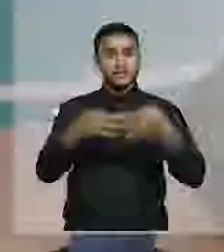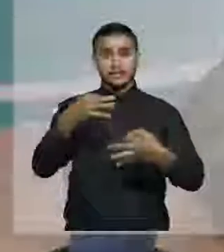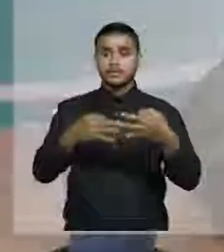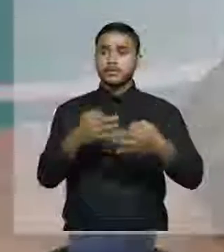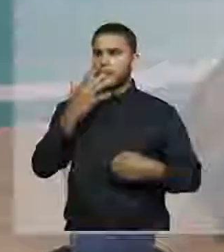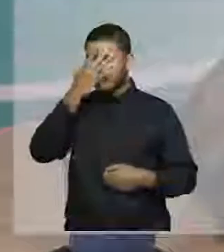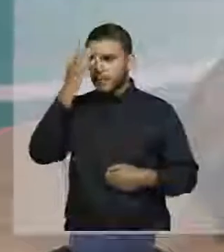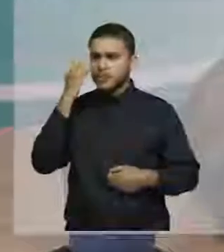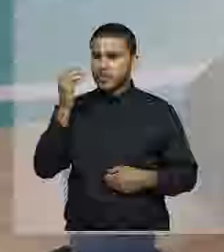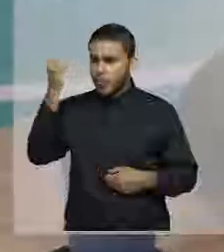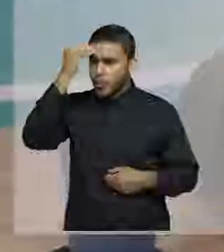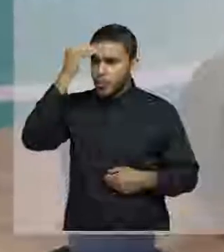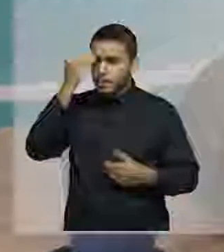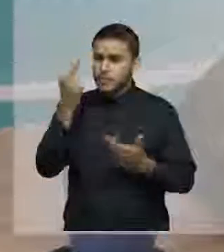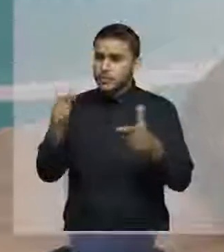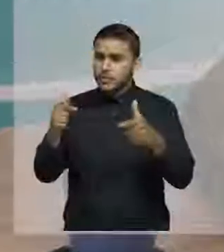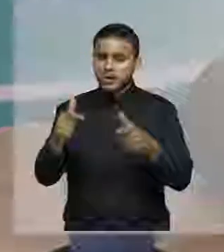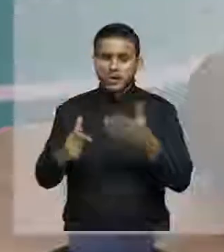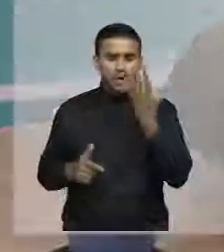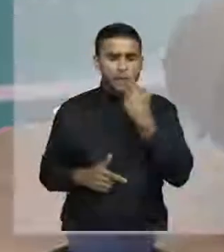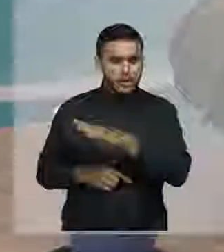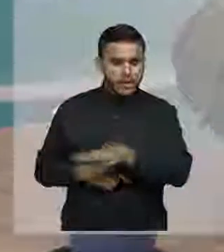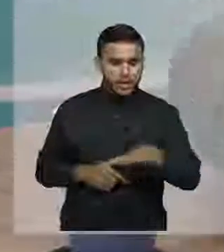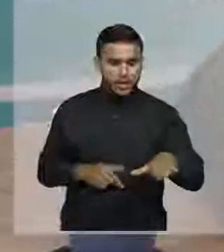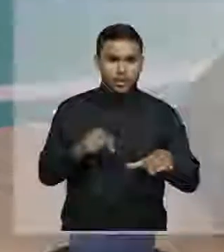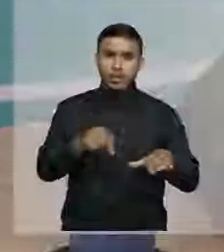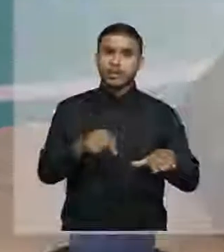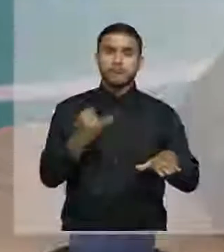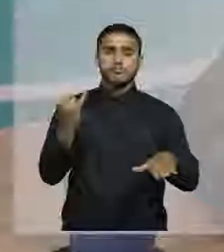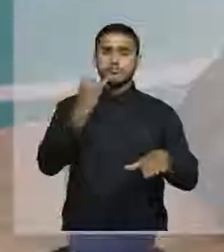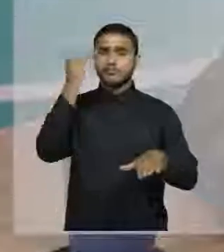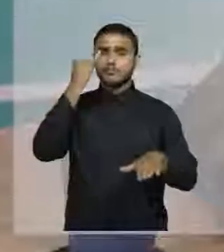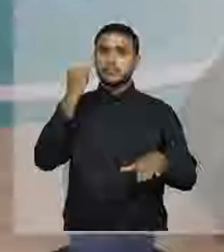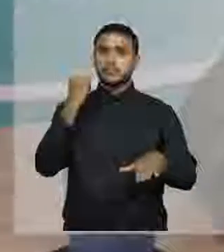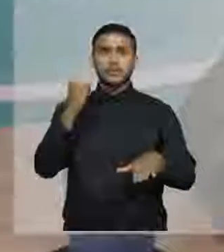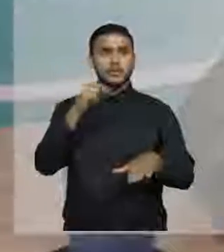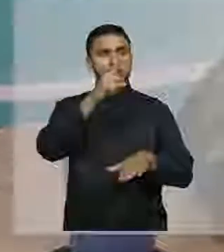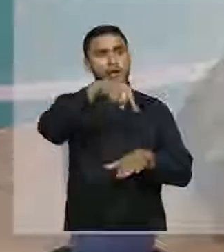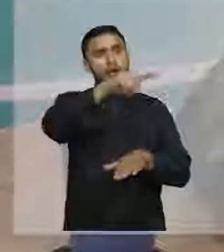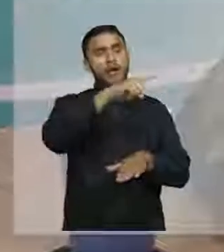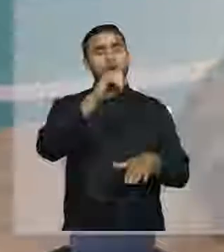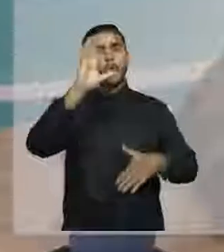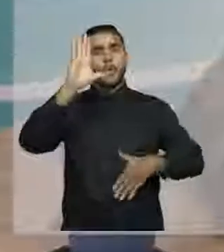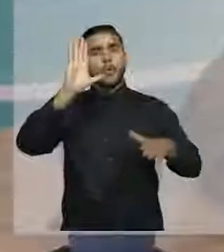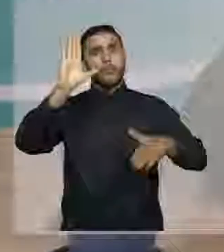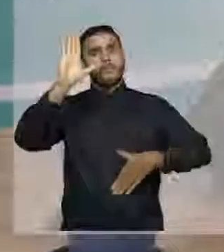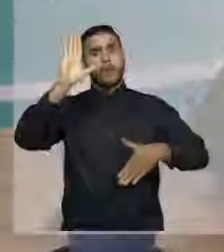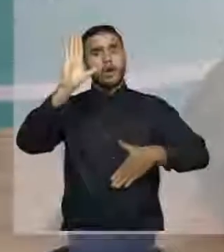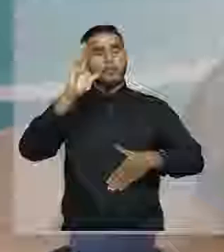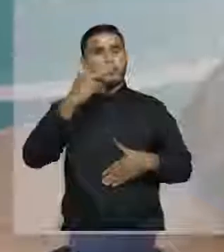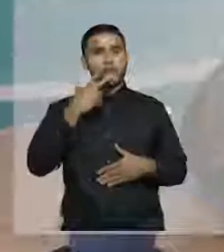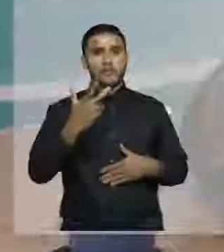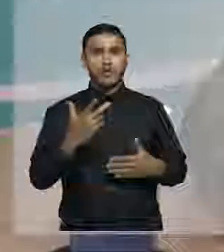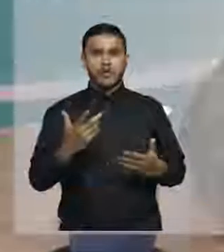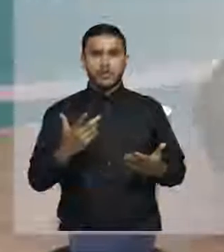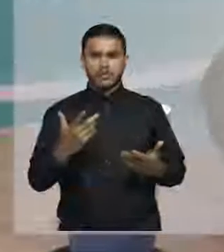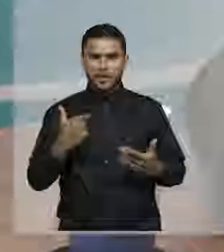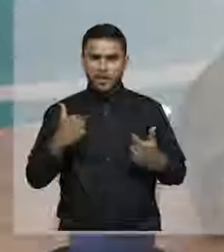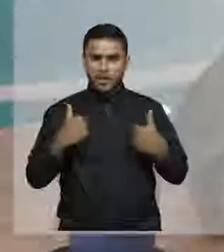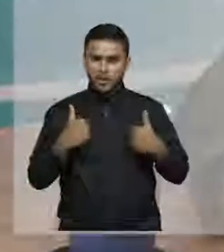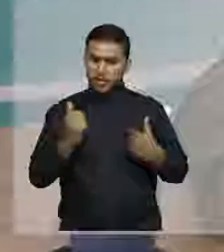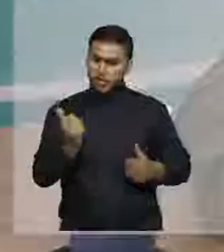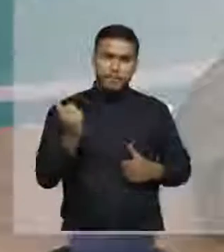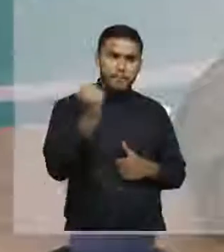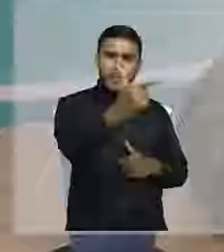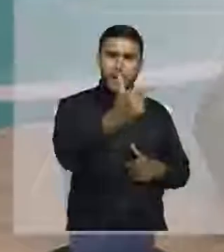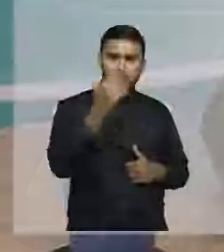de um inocente, a vida de uma criança, a vida de um cidadão, vale muito mais. De um agente do Estado. E muito mais do que a vida